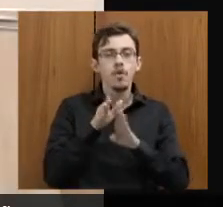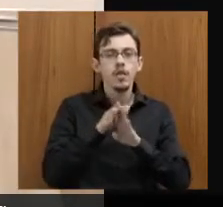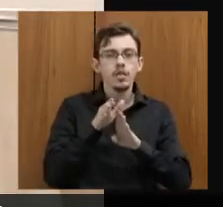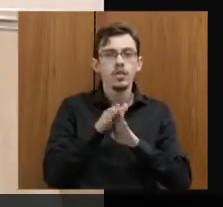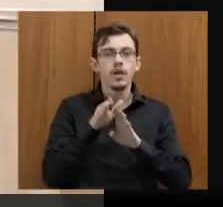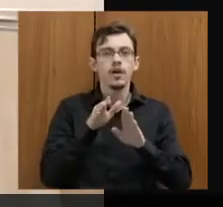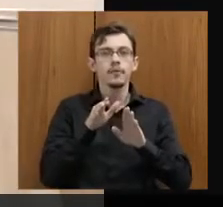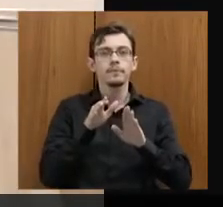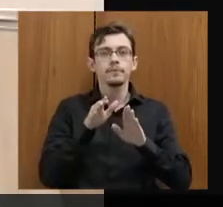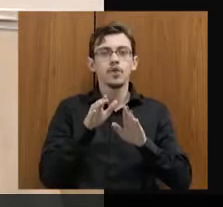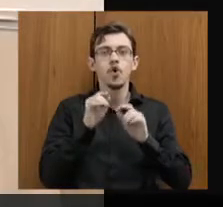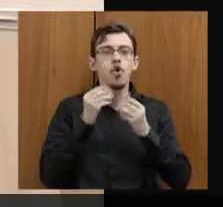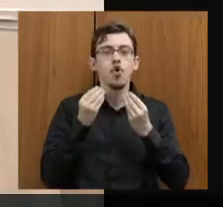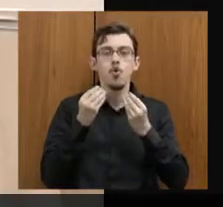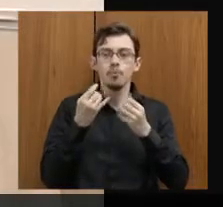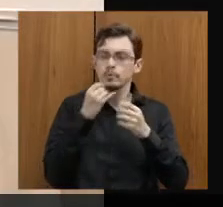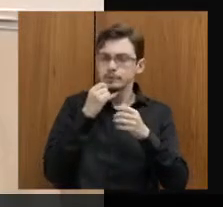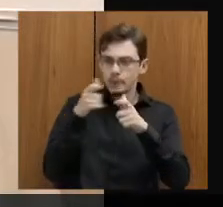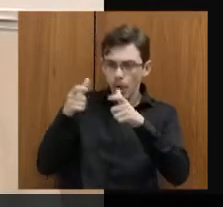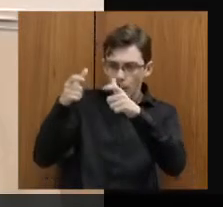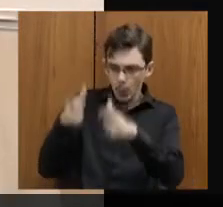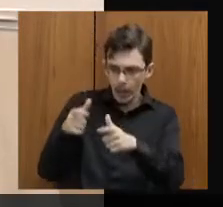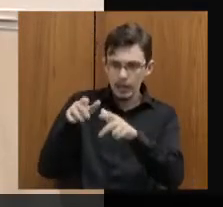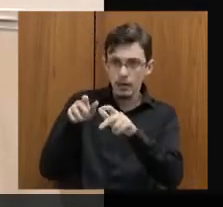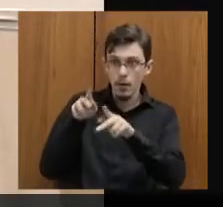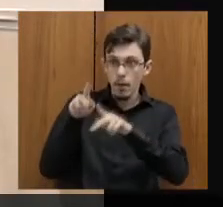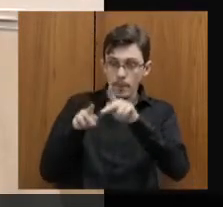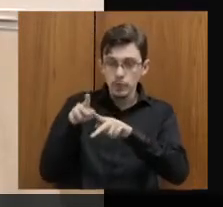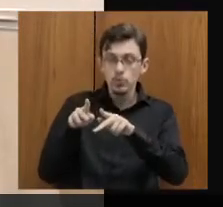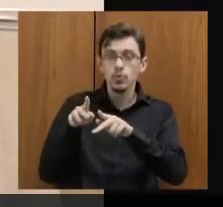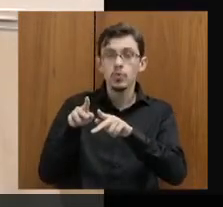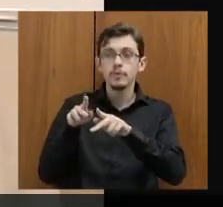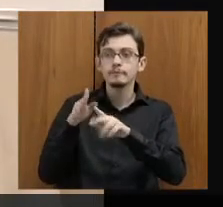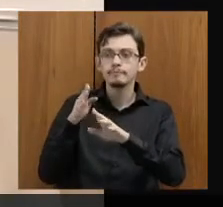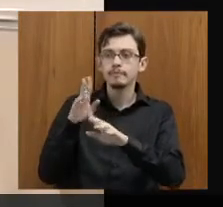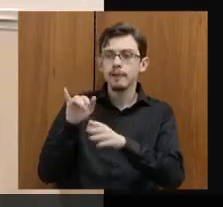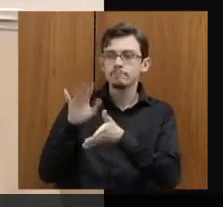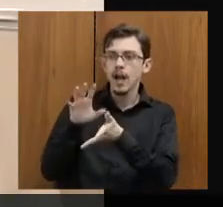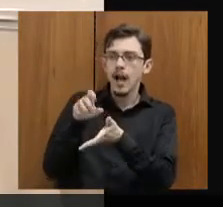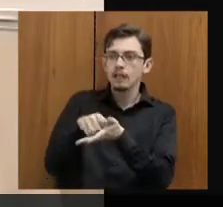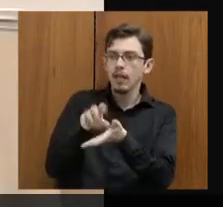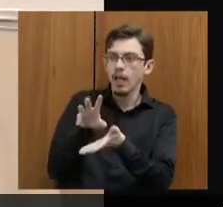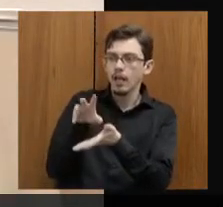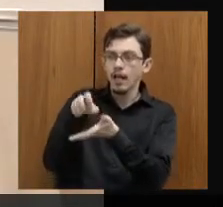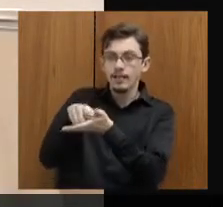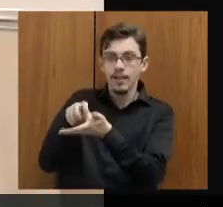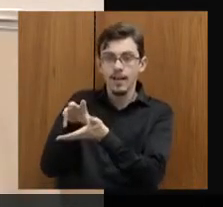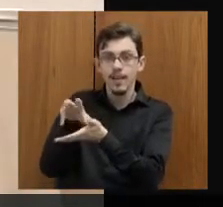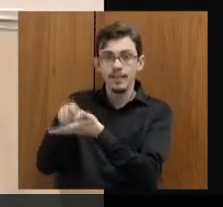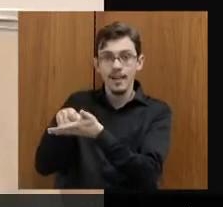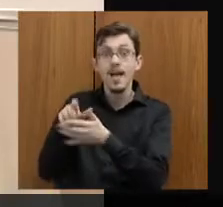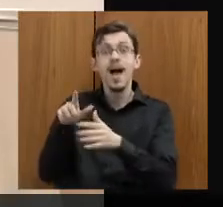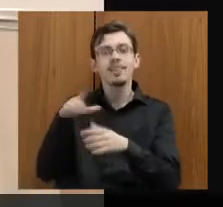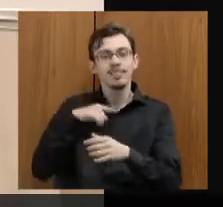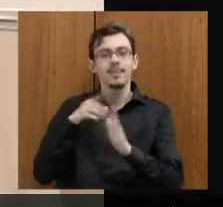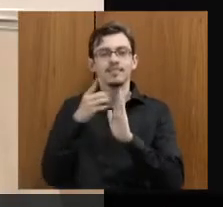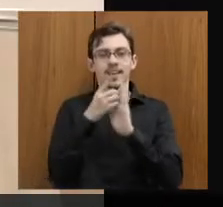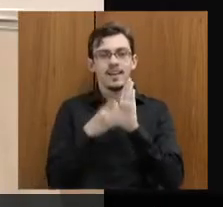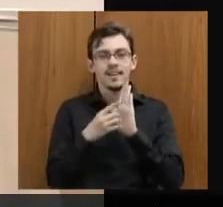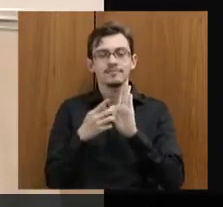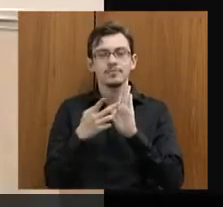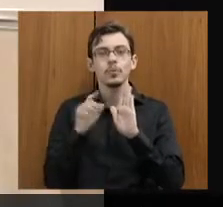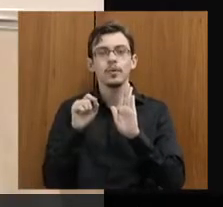processo de certificação dos povos e comunidades tradicionais nesse caso específico os terreiros também estão garantido né o direito de se